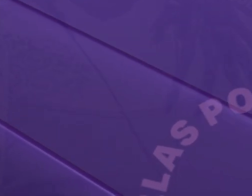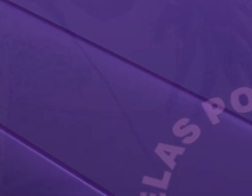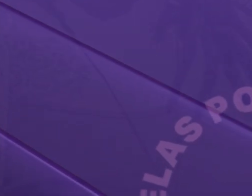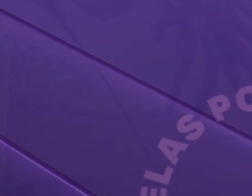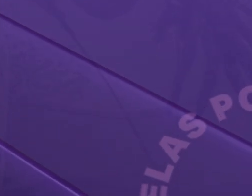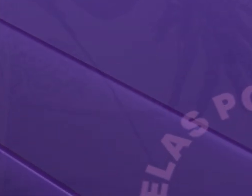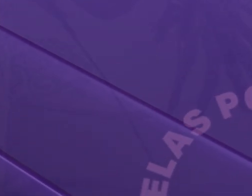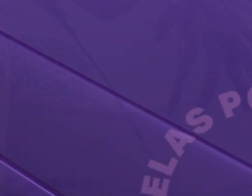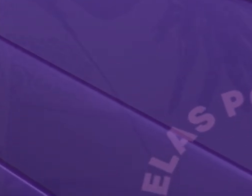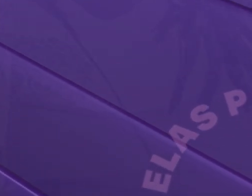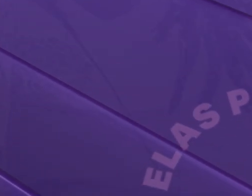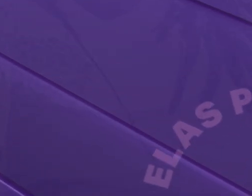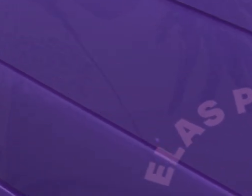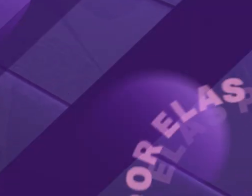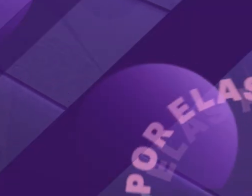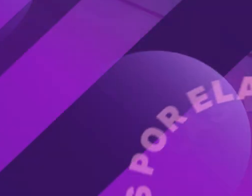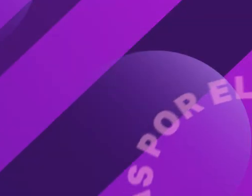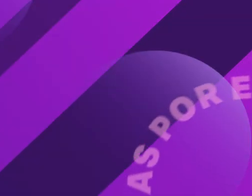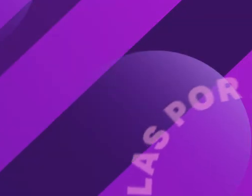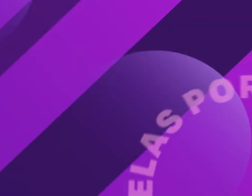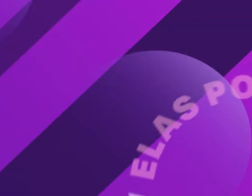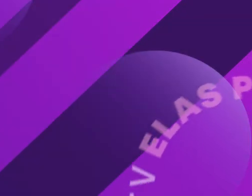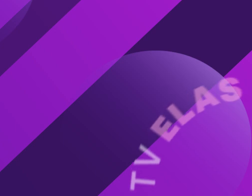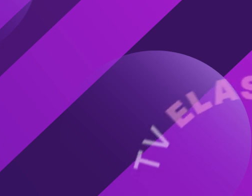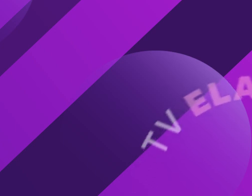um resumo com os pontos mais importantes.